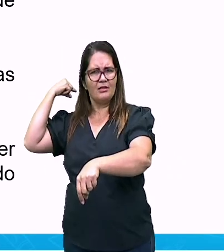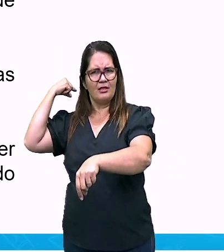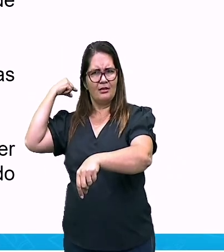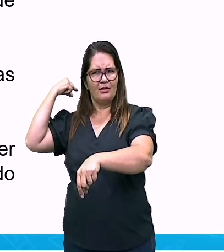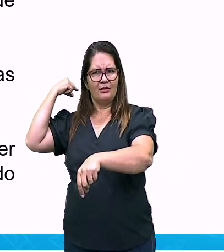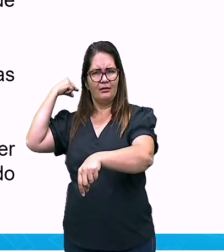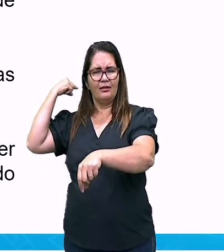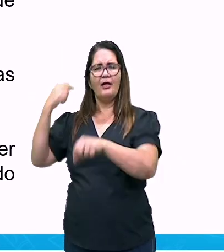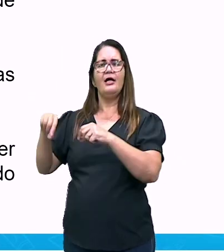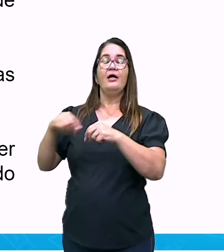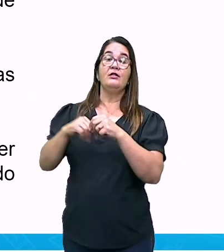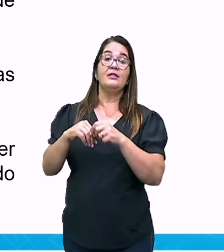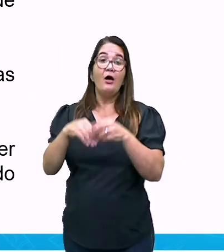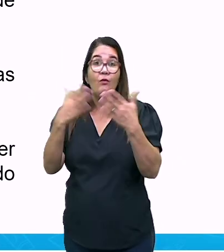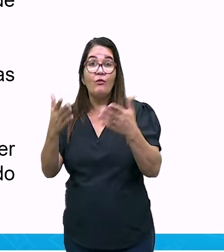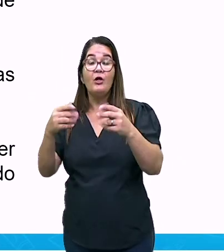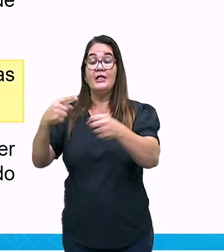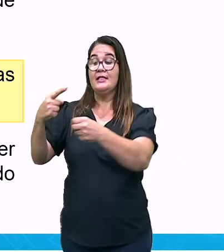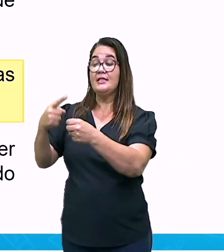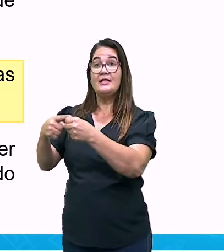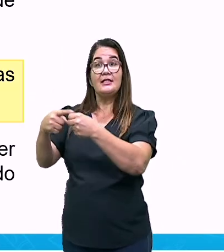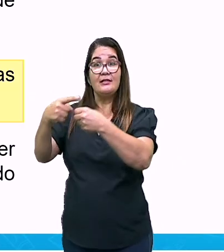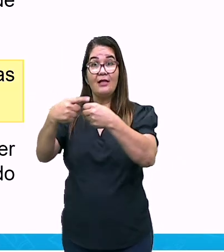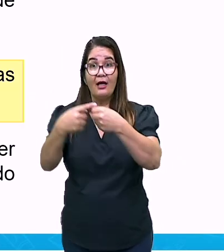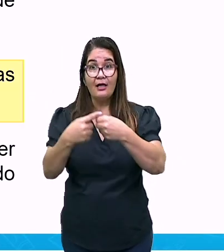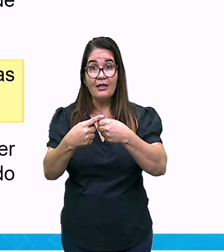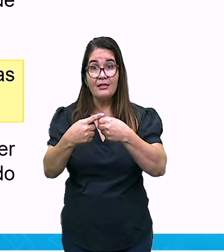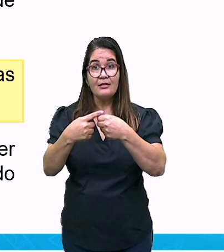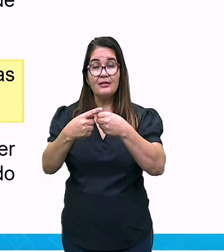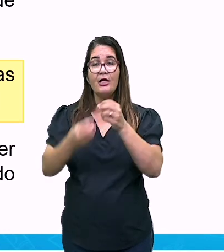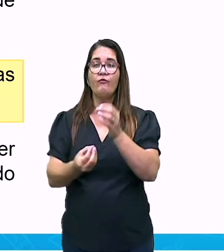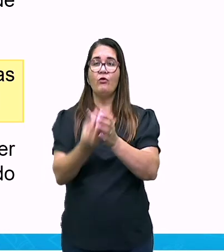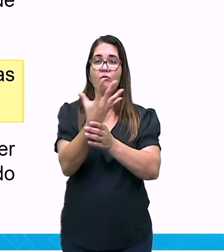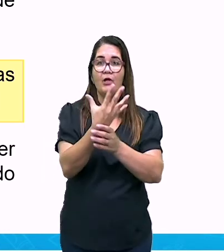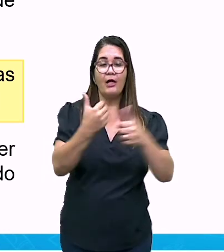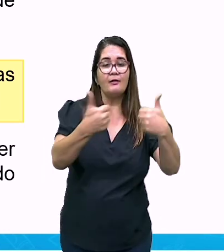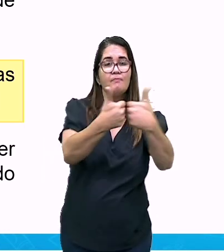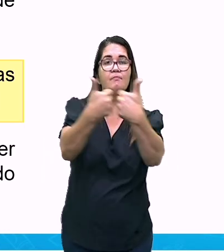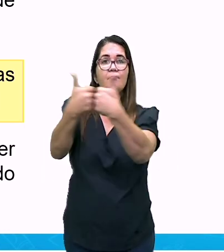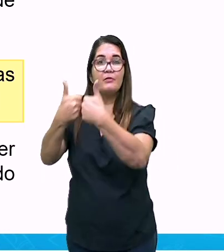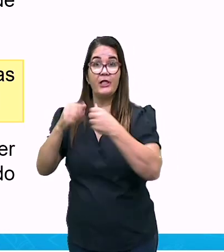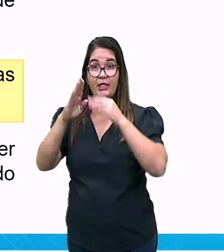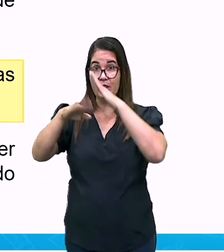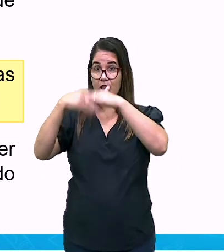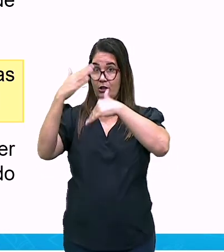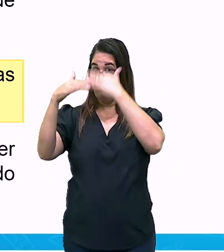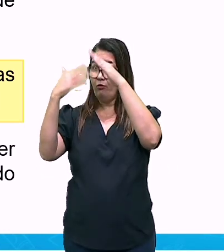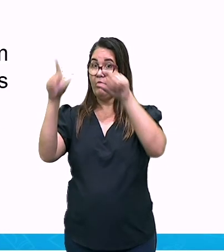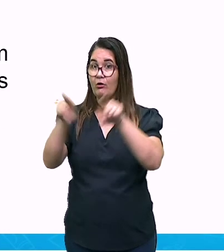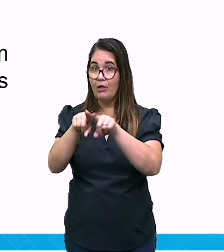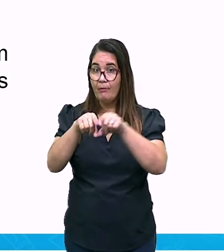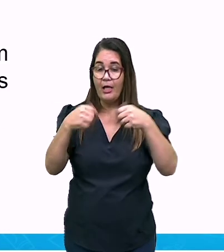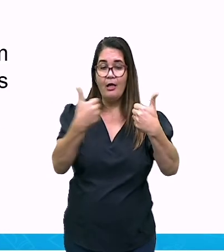nas regiões banhadas pelo mar Mediterrâneo. Então, a questão B é a